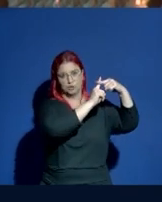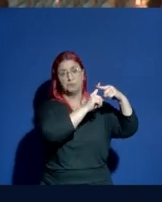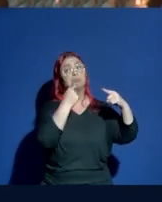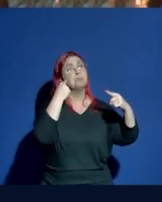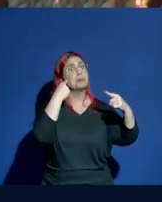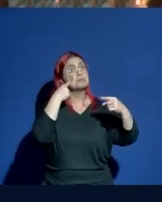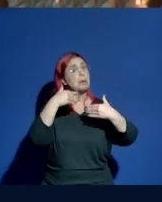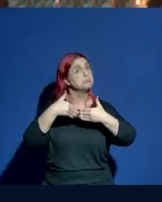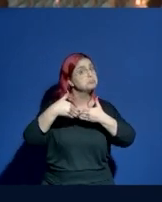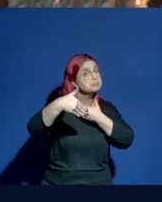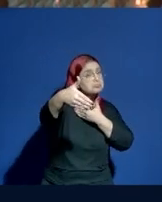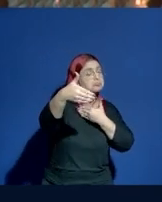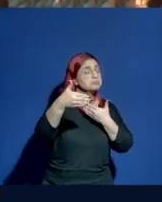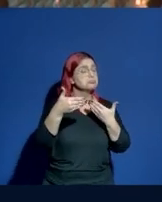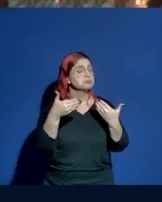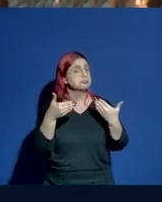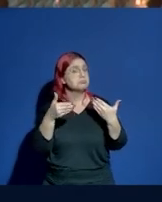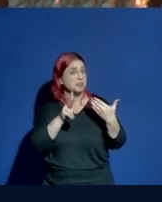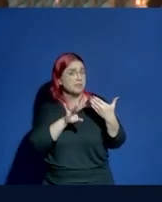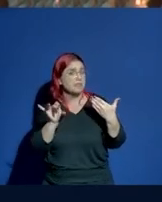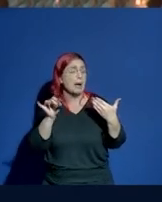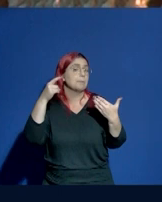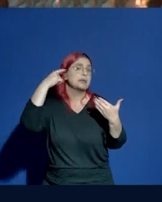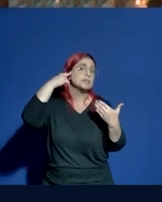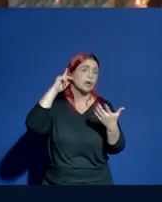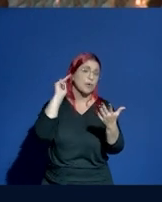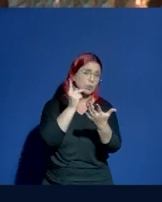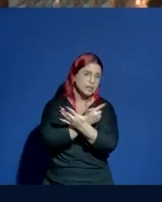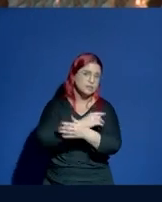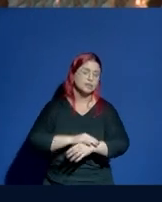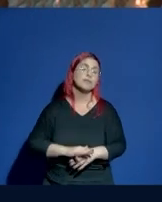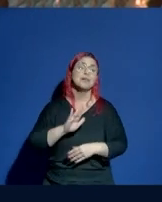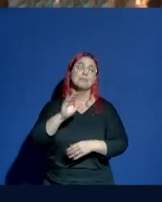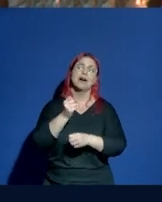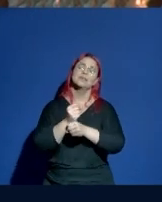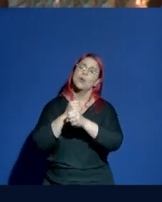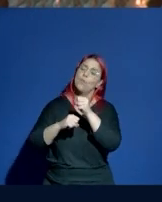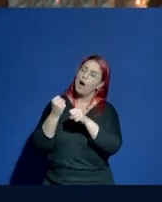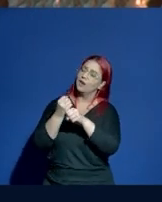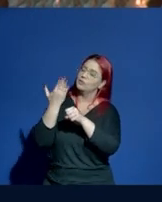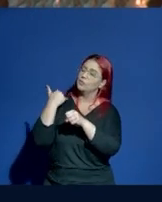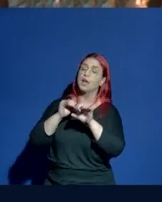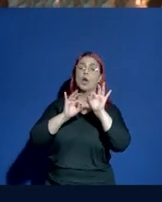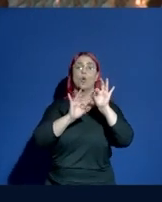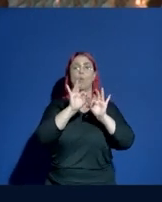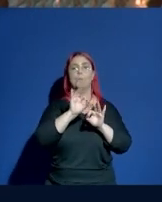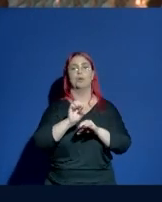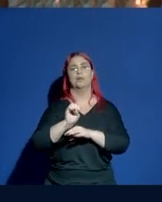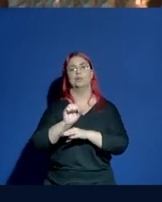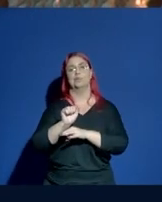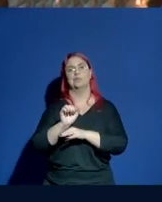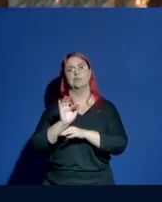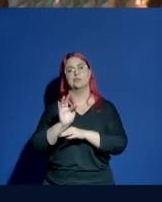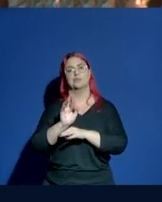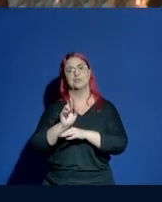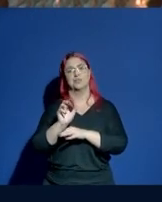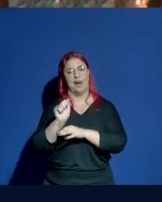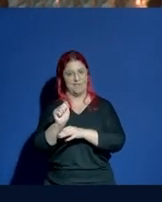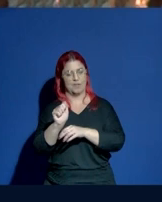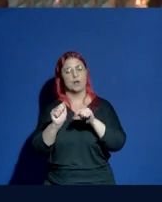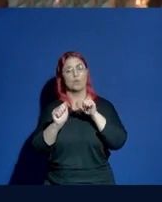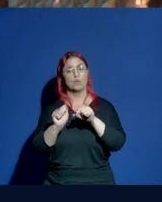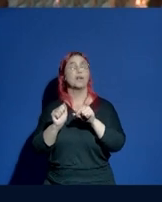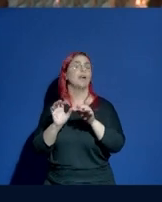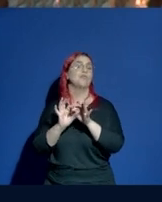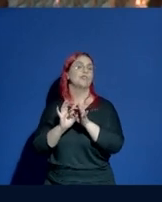pro nosso negócio especificamente falando é que nos anos anteriores o plano safra o recurso de morder Frota ele foi